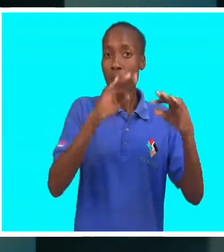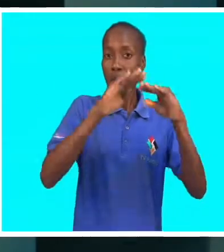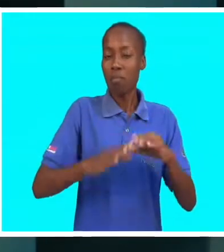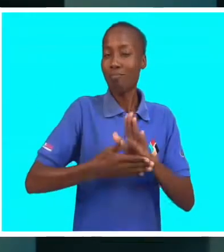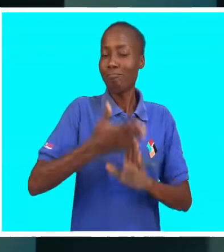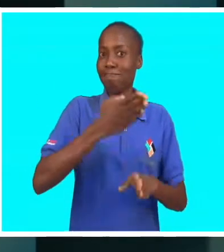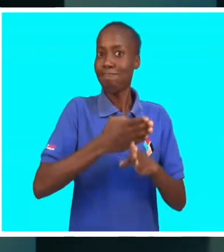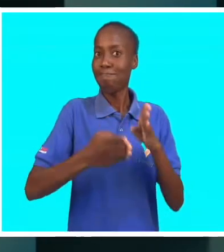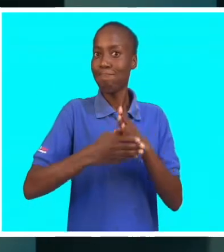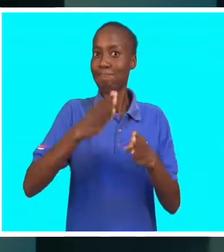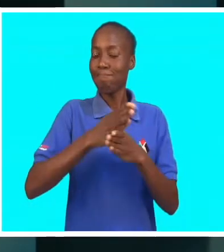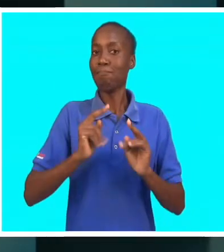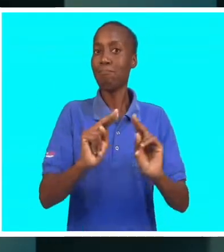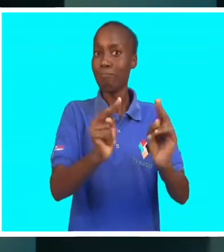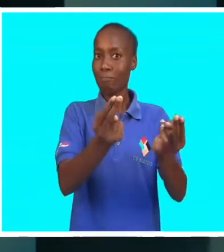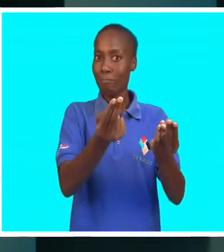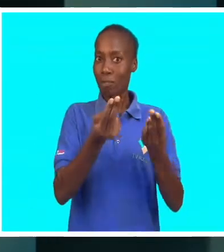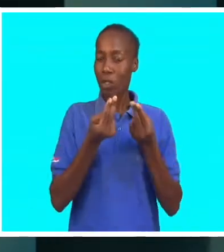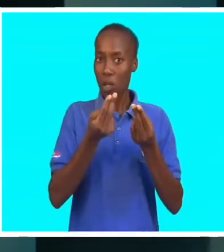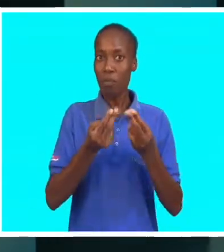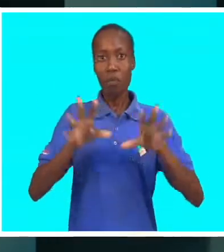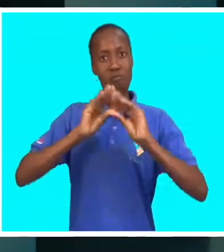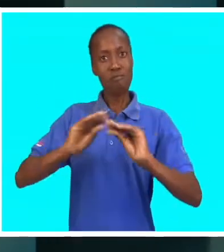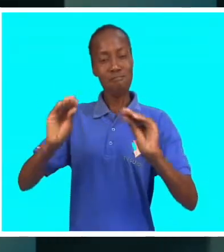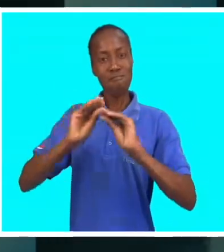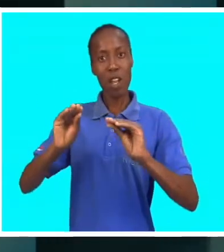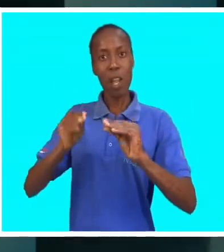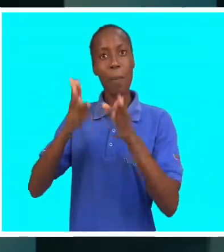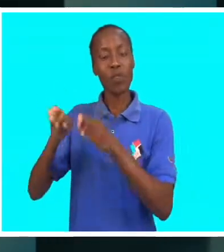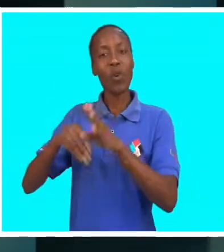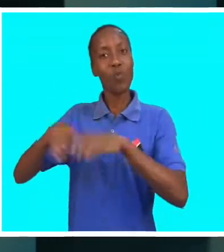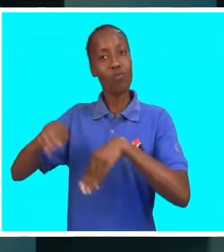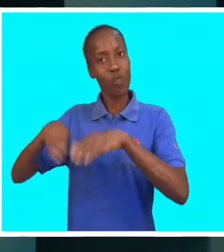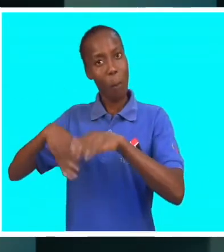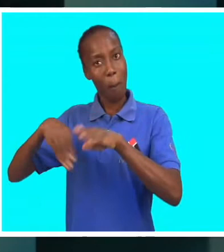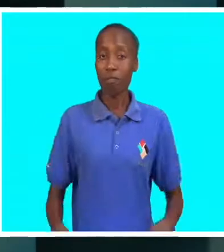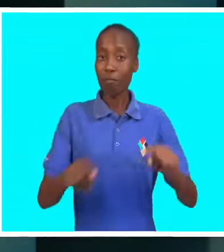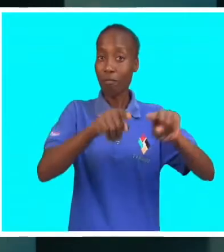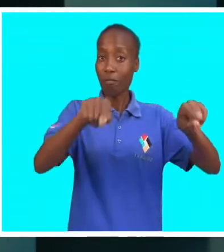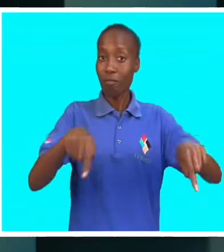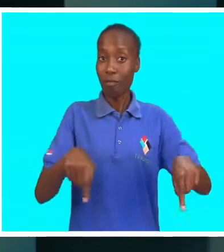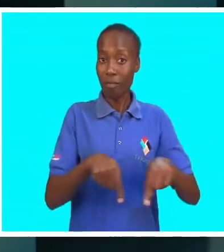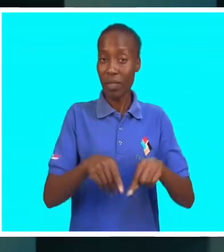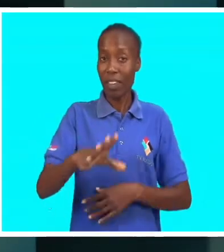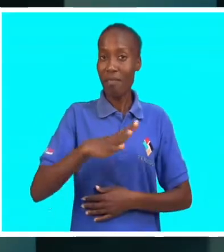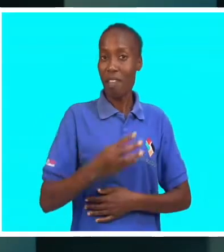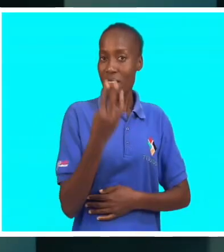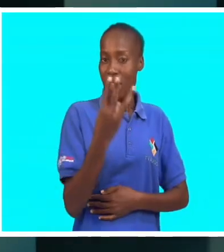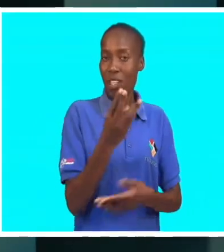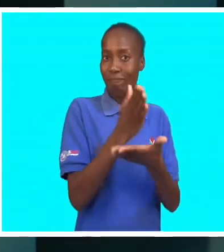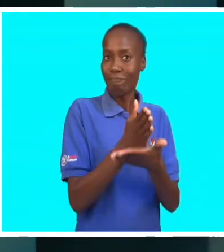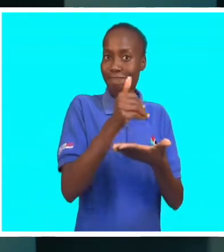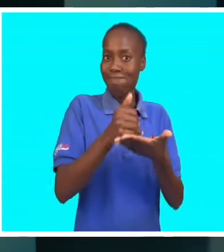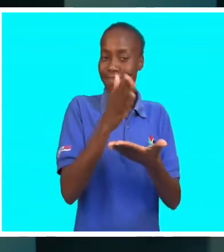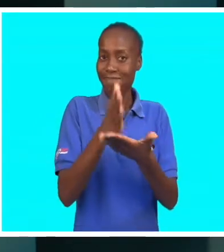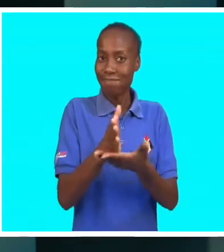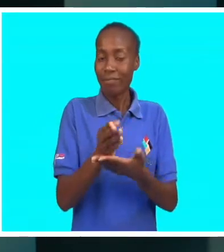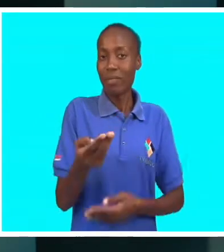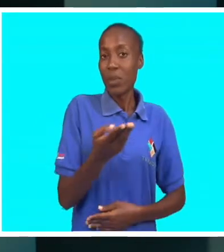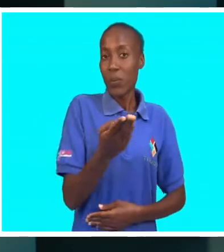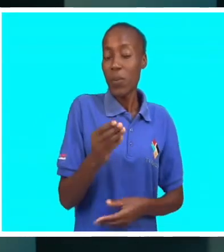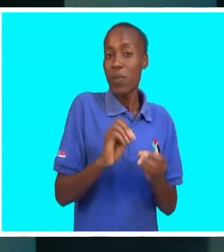investir na construção de infraestruturas e na formação de jogadores. O campo tem três divisões, isto é,